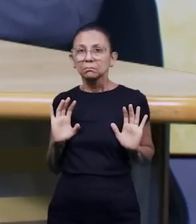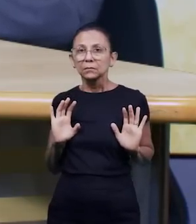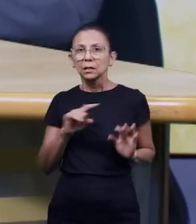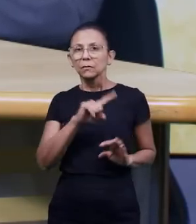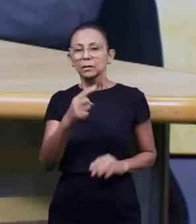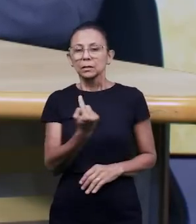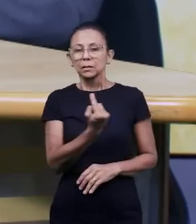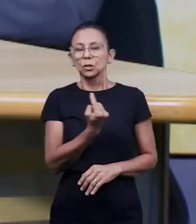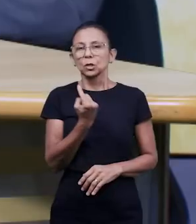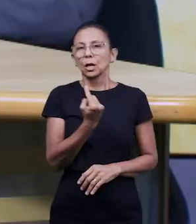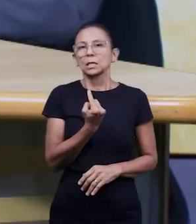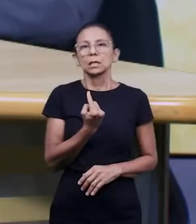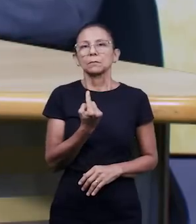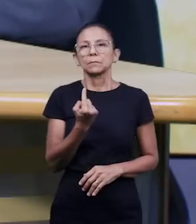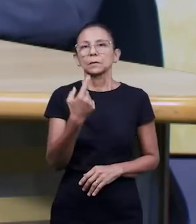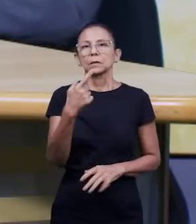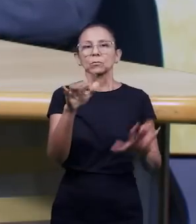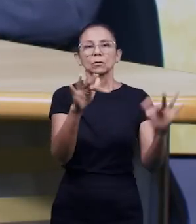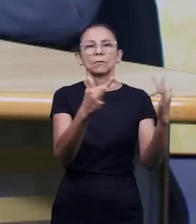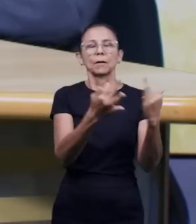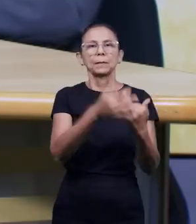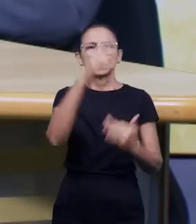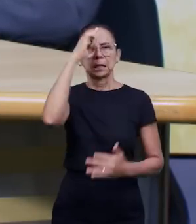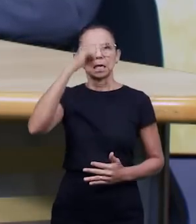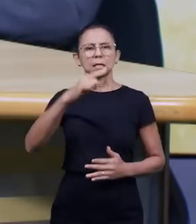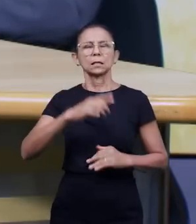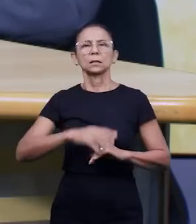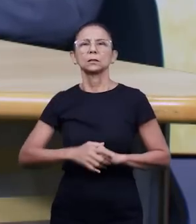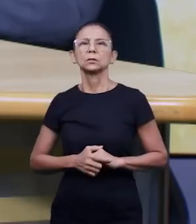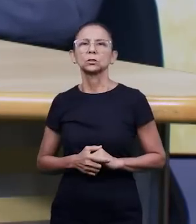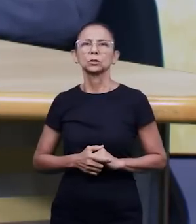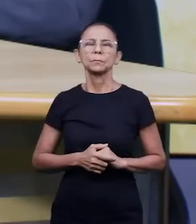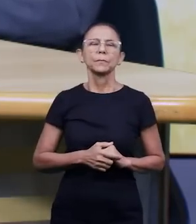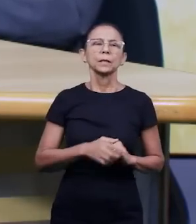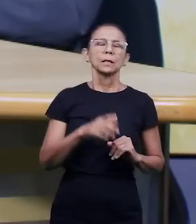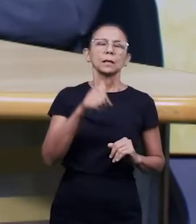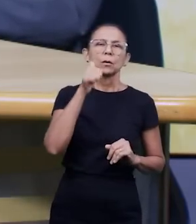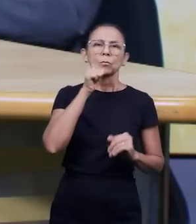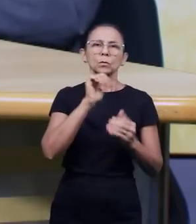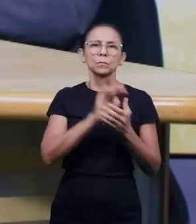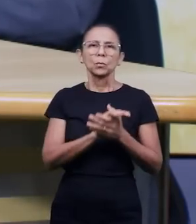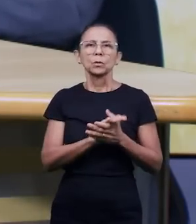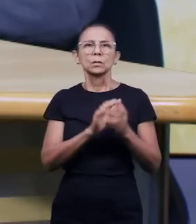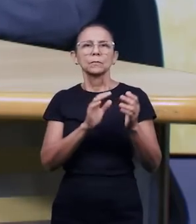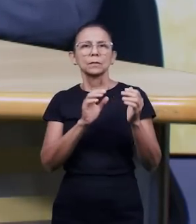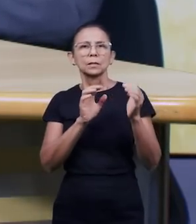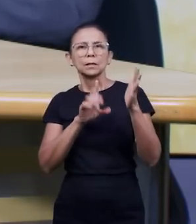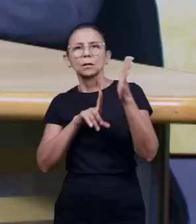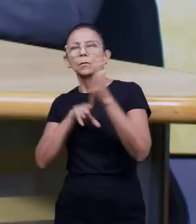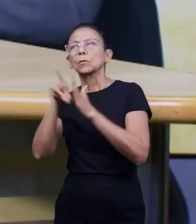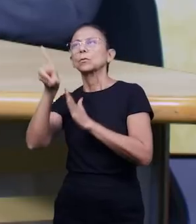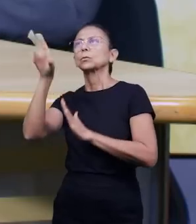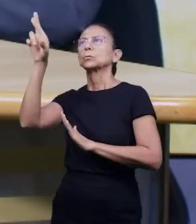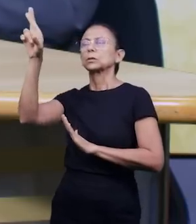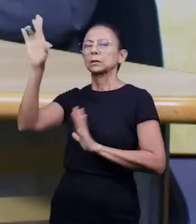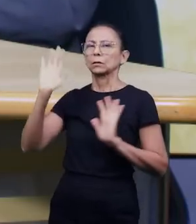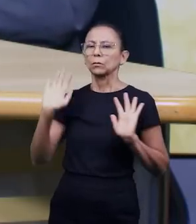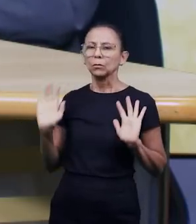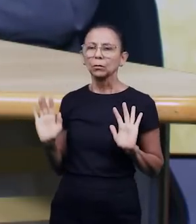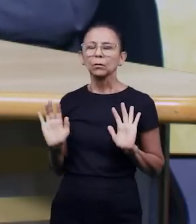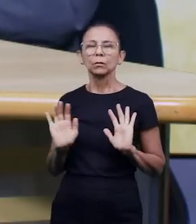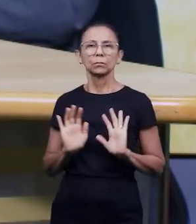estão são os cooperadores com o ministério. Então, você depende daquilo. Espiritualmente, você